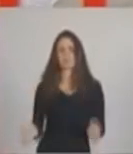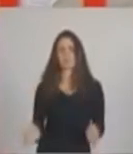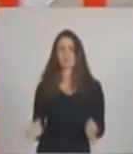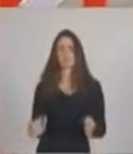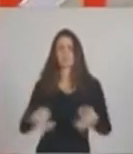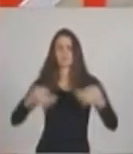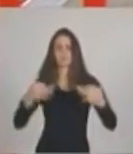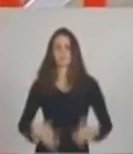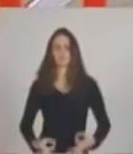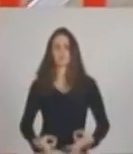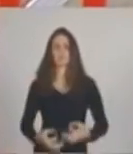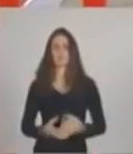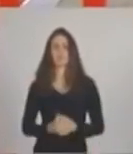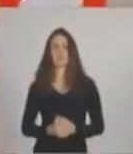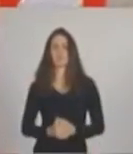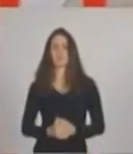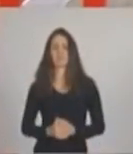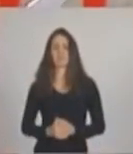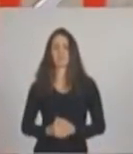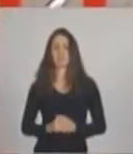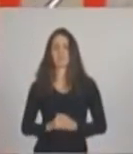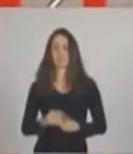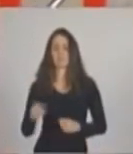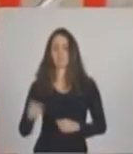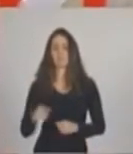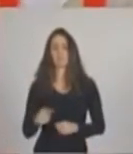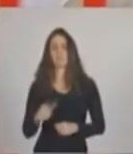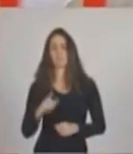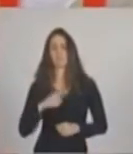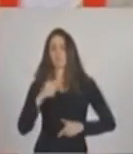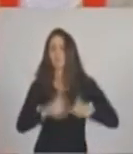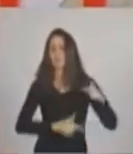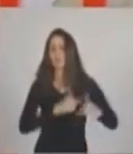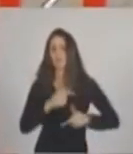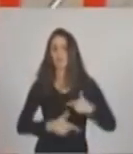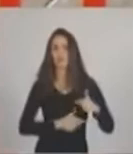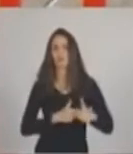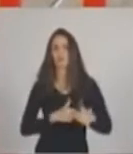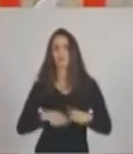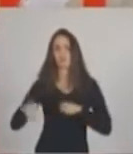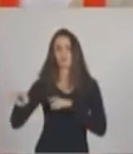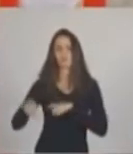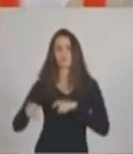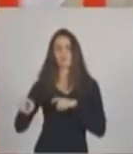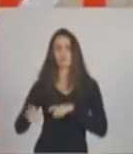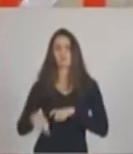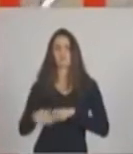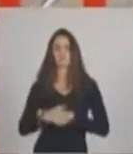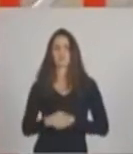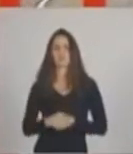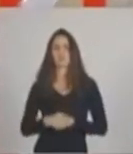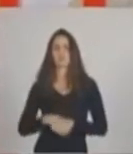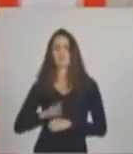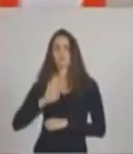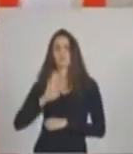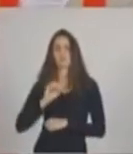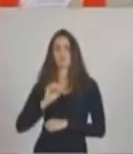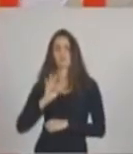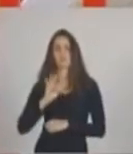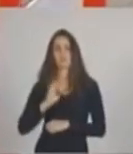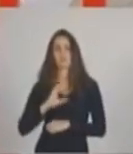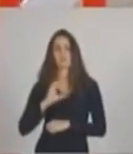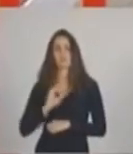e guerreiro que tirava o seu sustento do campo. Boteco deixa